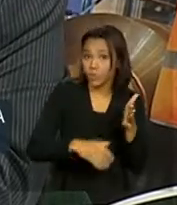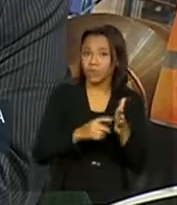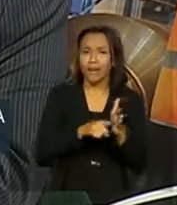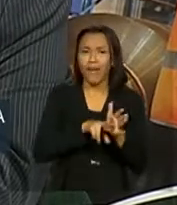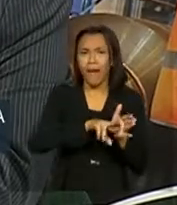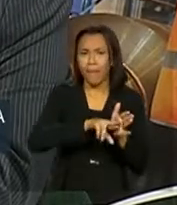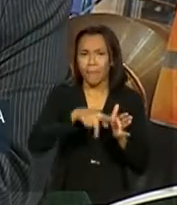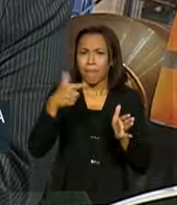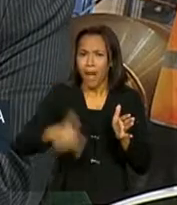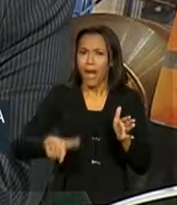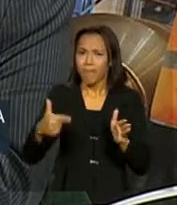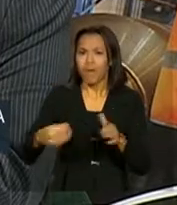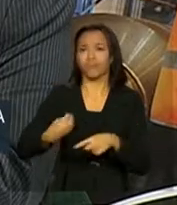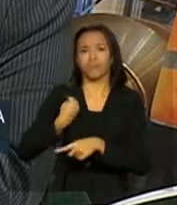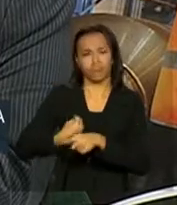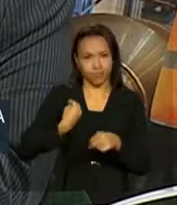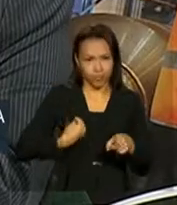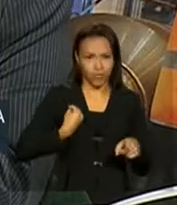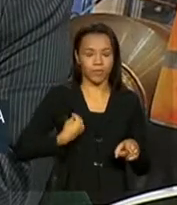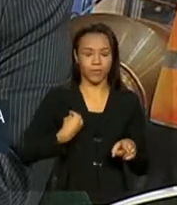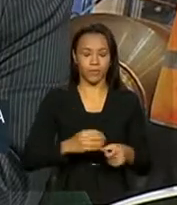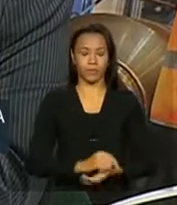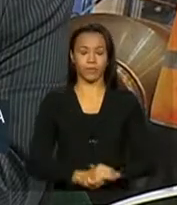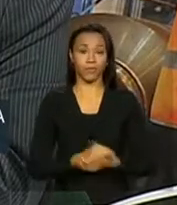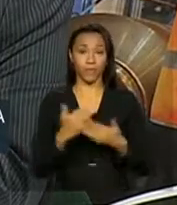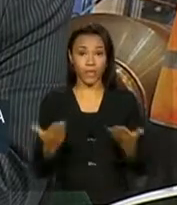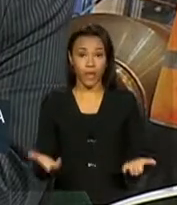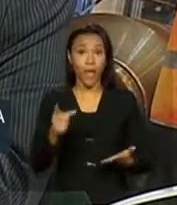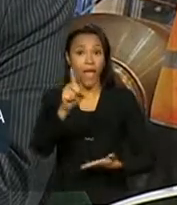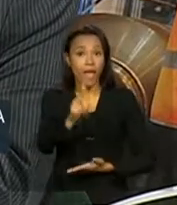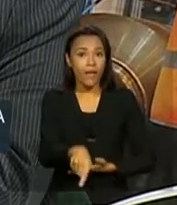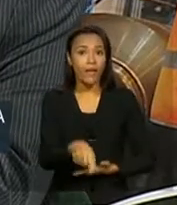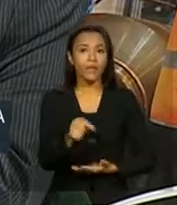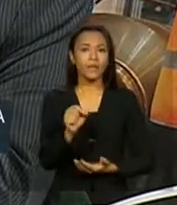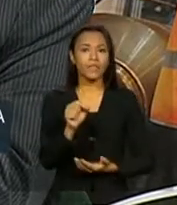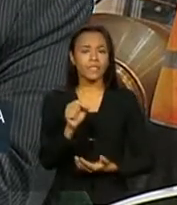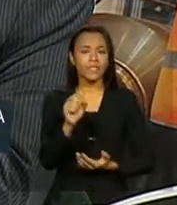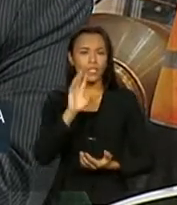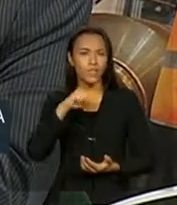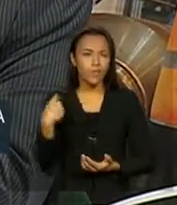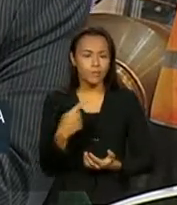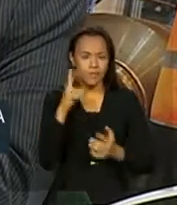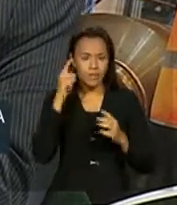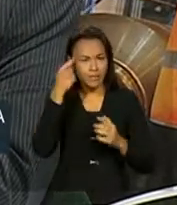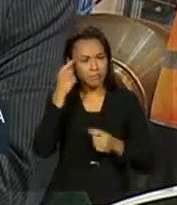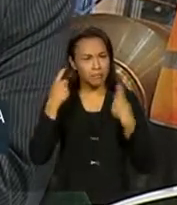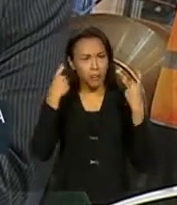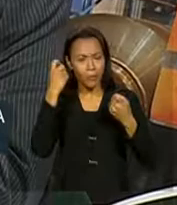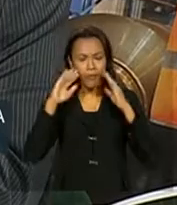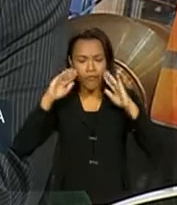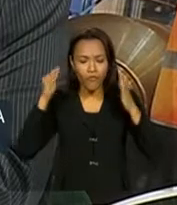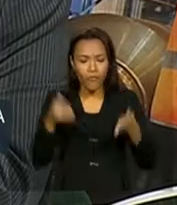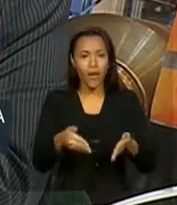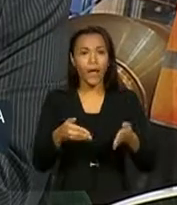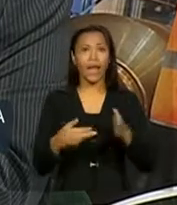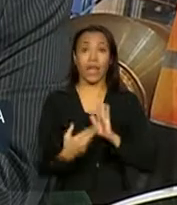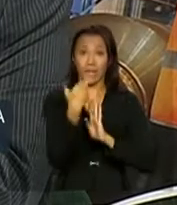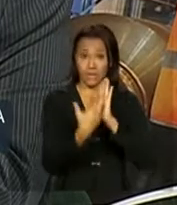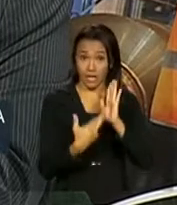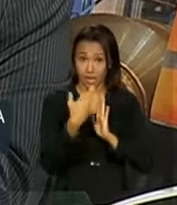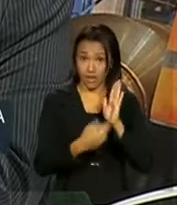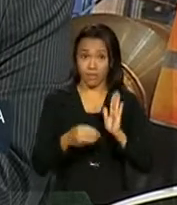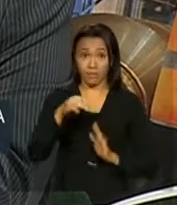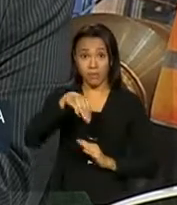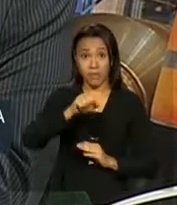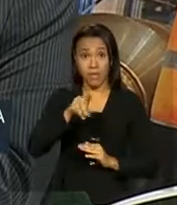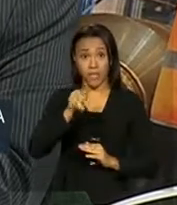deles continuam existindo. Então, esse é um aspecto que você tem que focar com relação à medida provisória, é